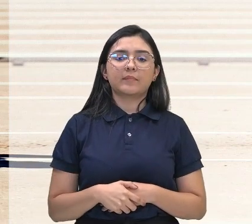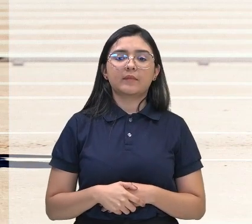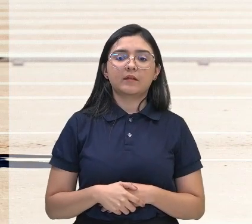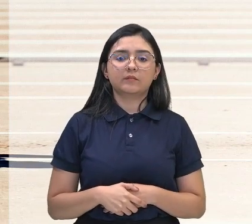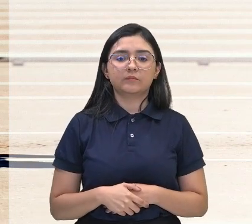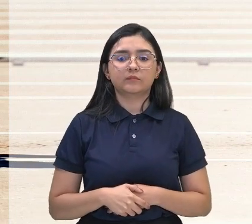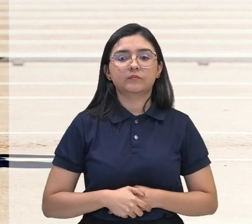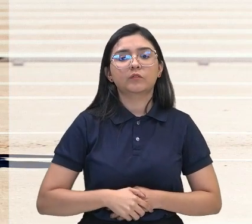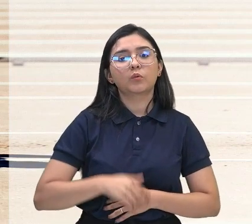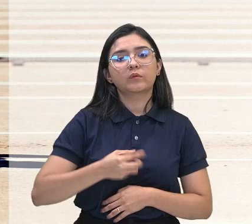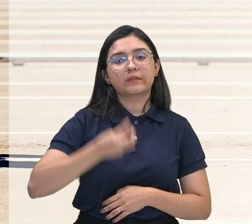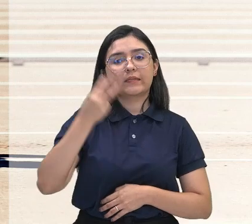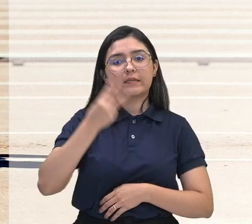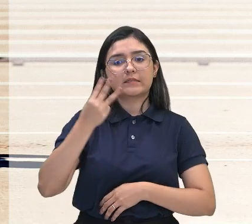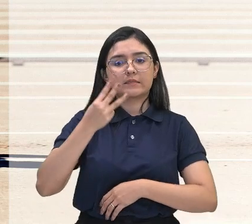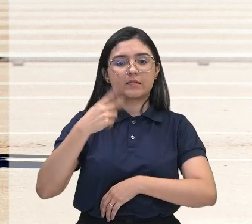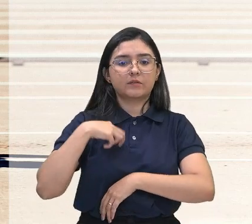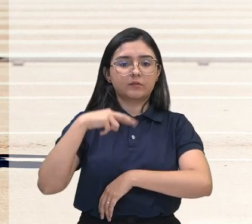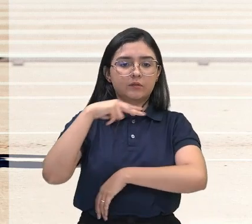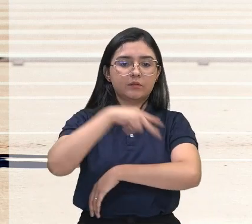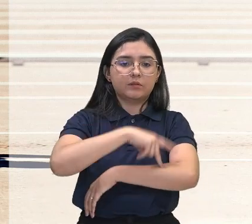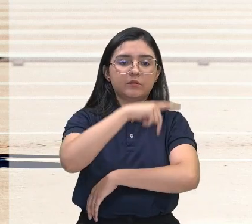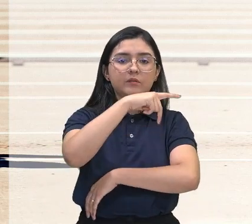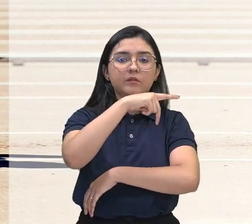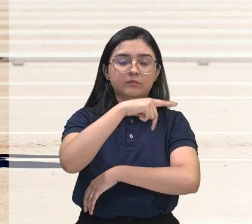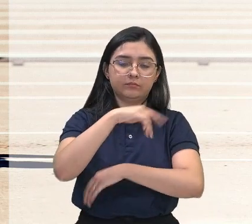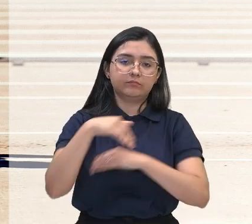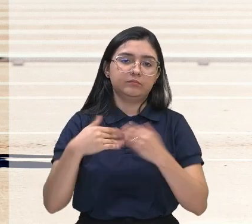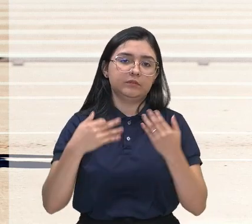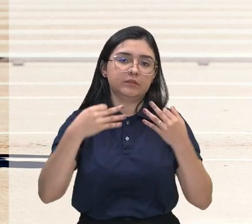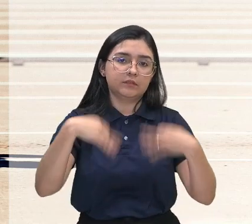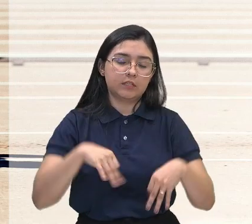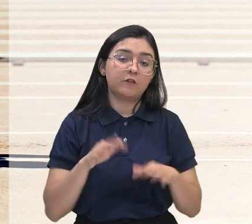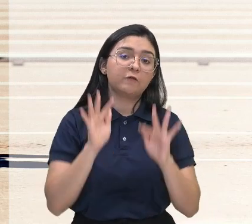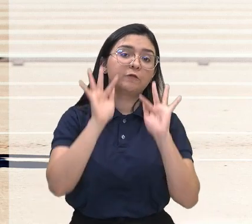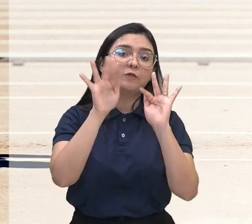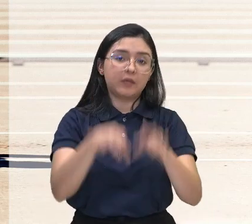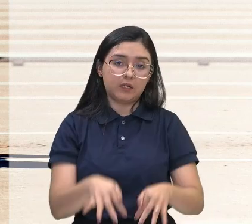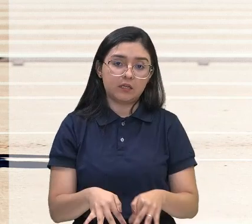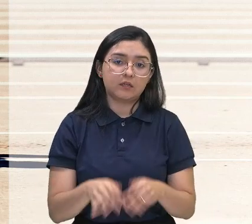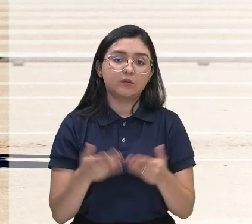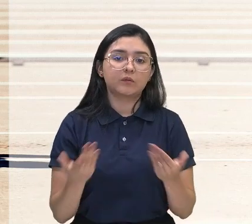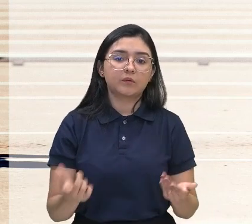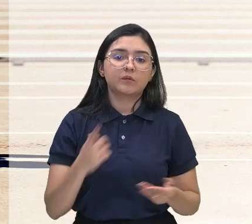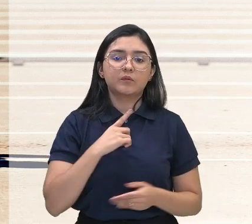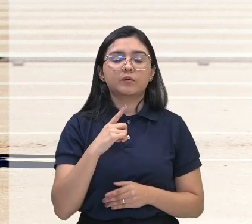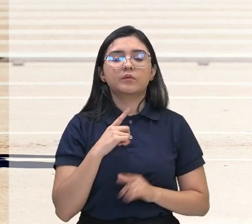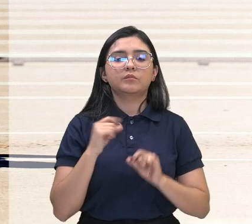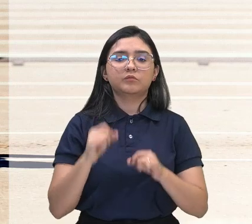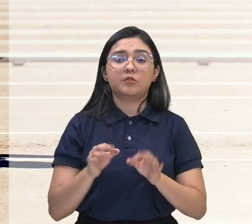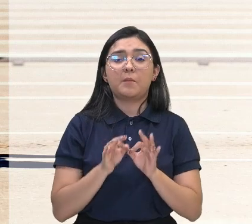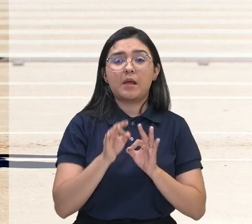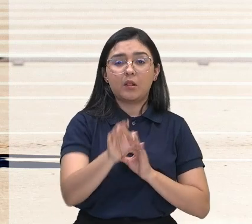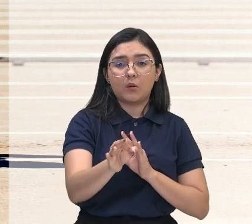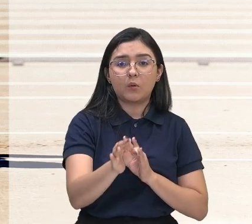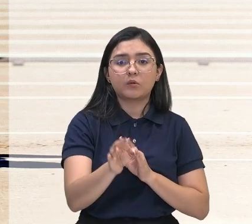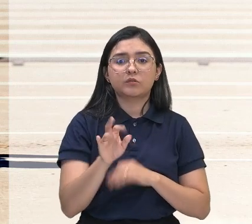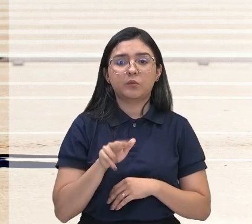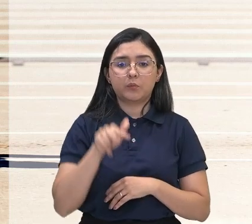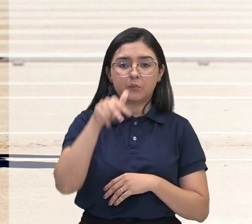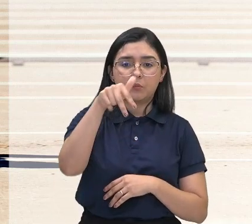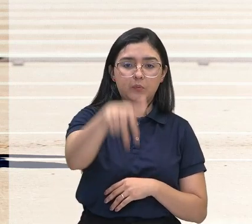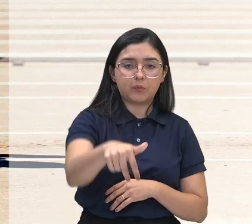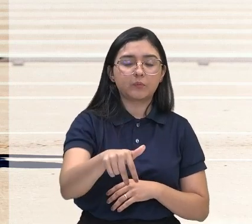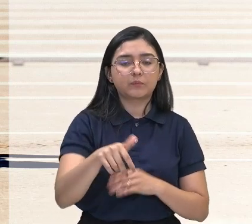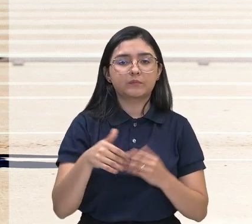o terceiro na faixinha de contato, e aí finaliza dando o salto o mais longe possível